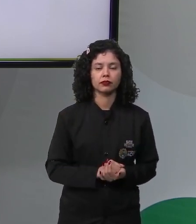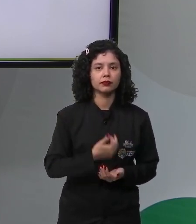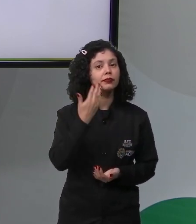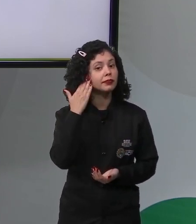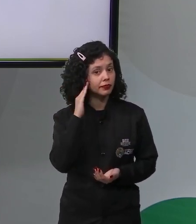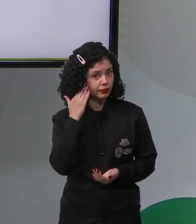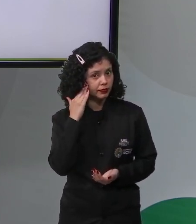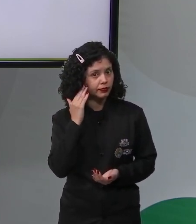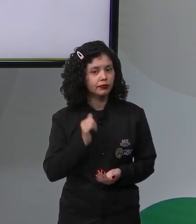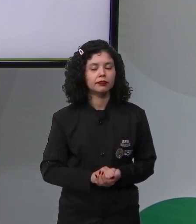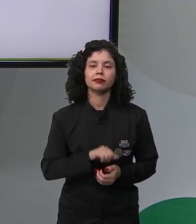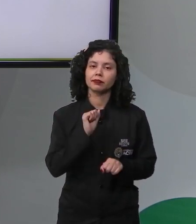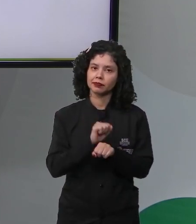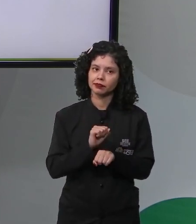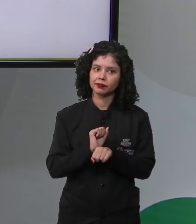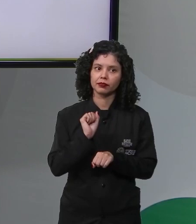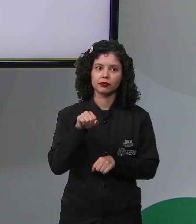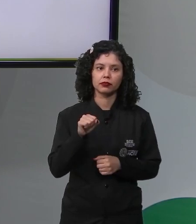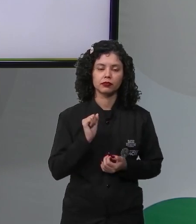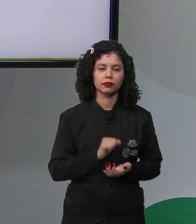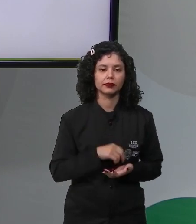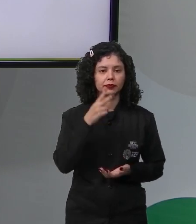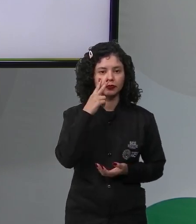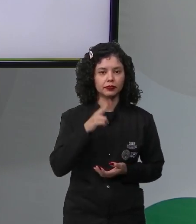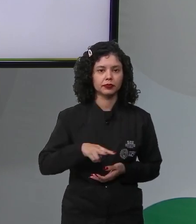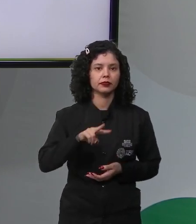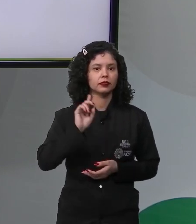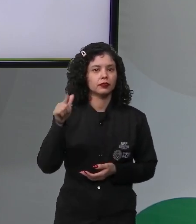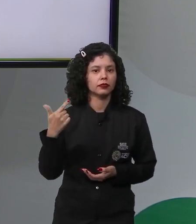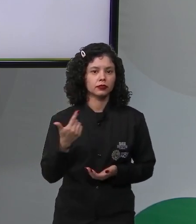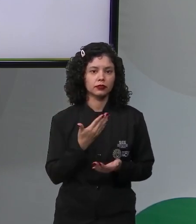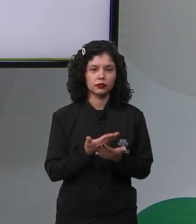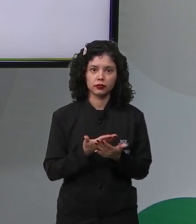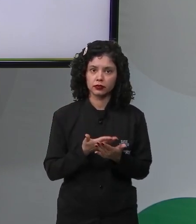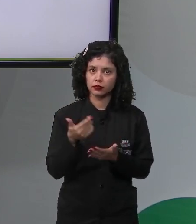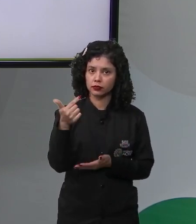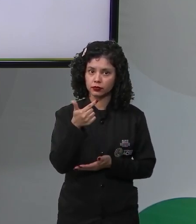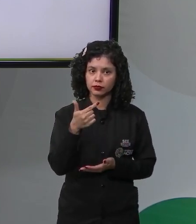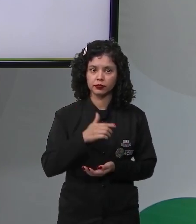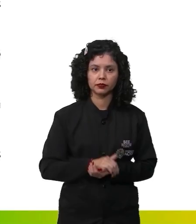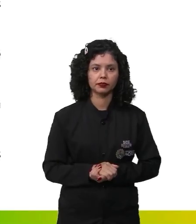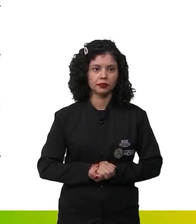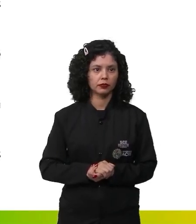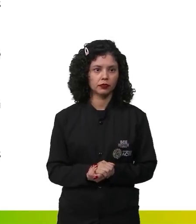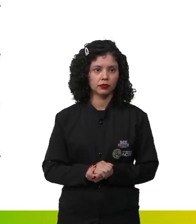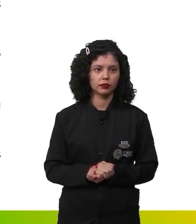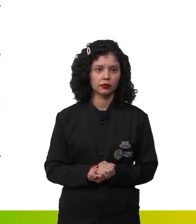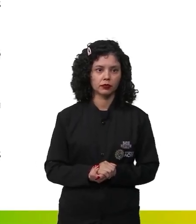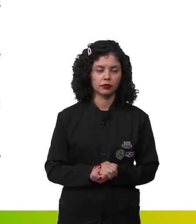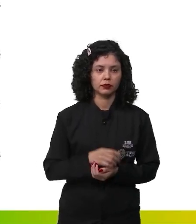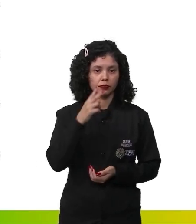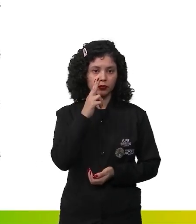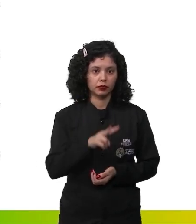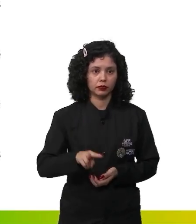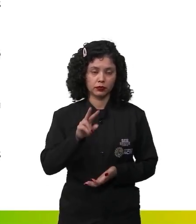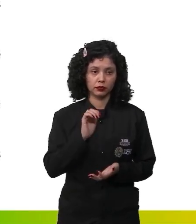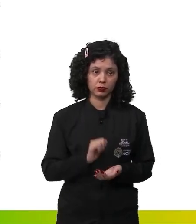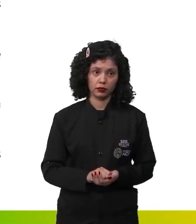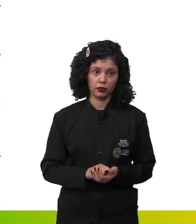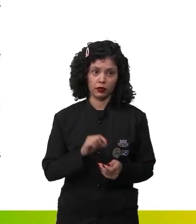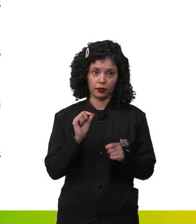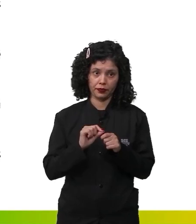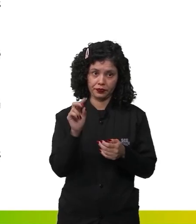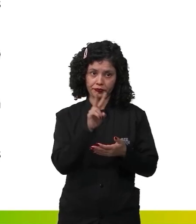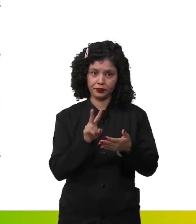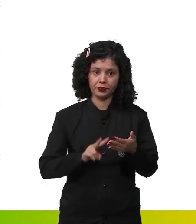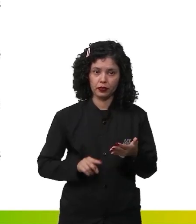para entender? Eu espero que sim. Vamos agora para a nossa segunda e última questão. Visualize em tela. Vou